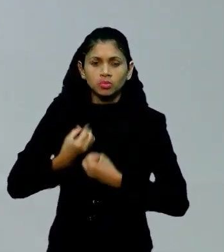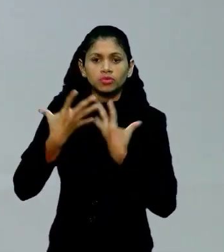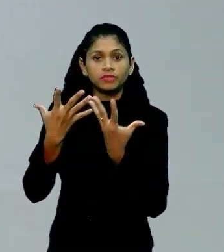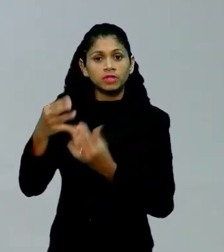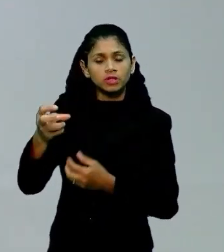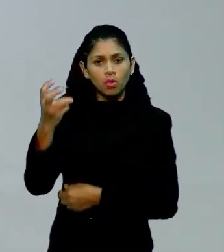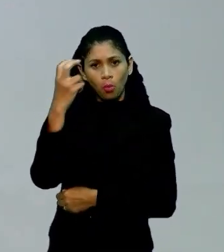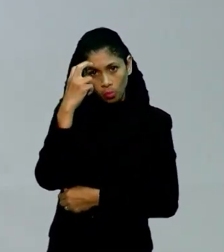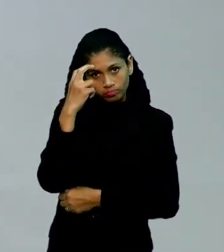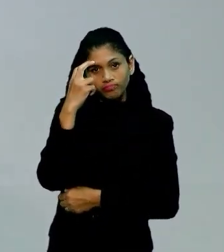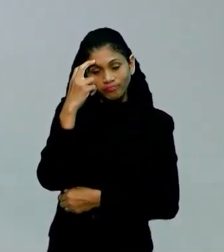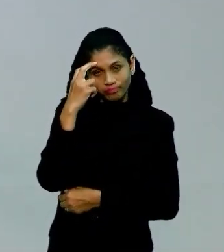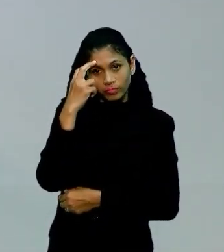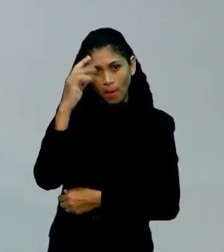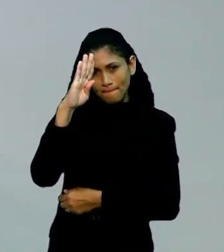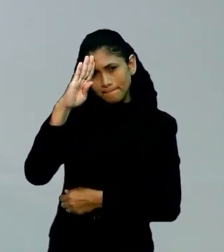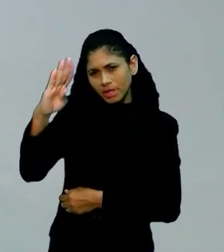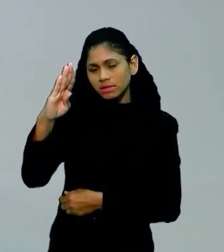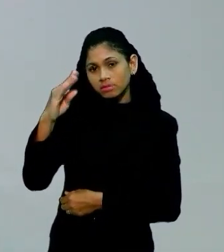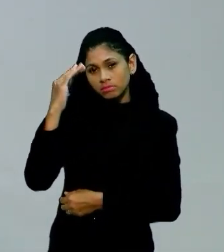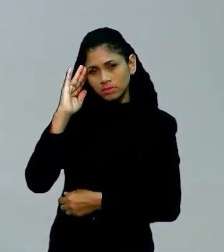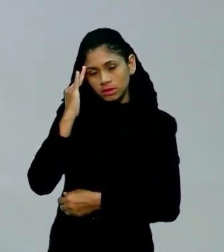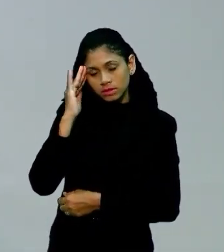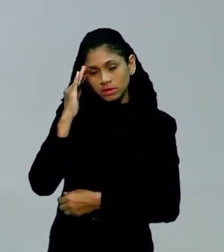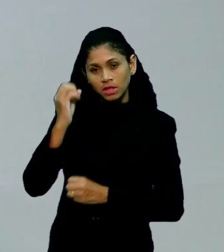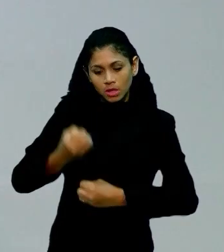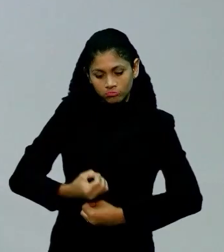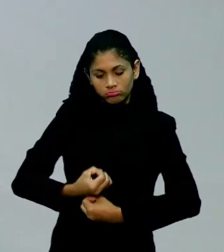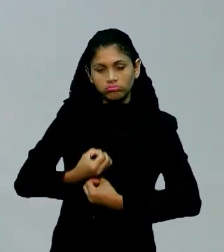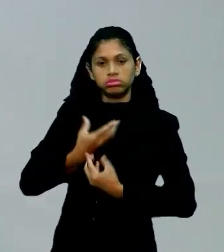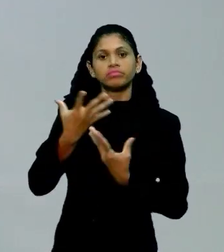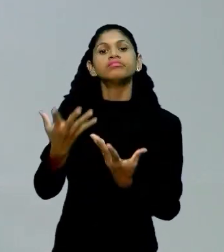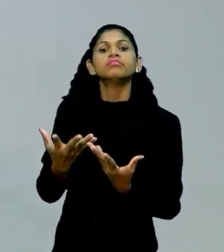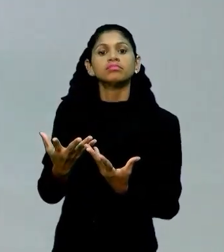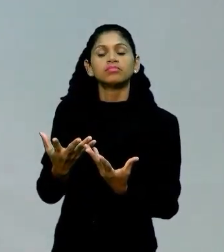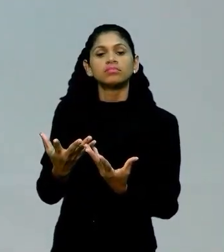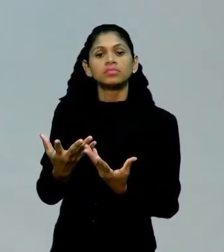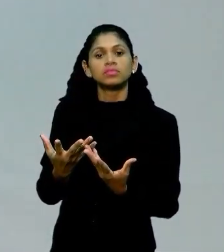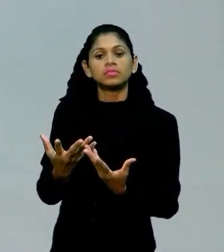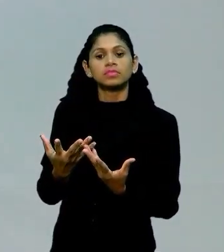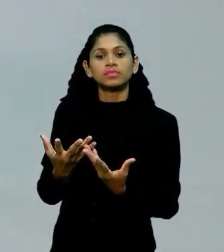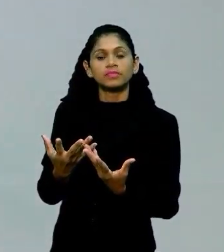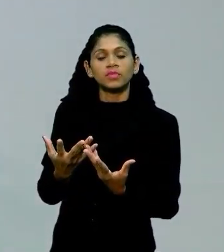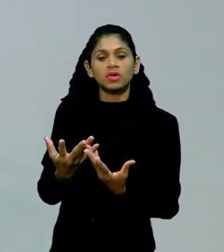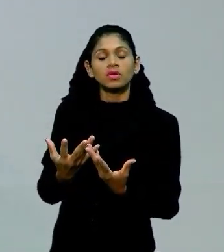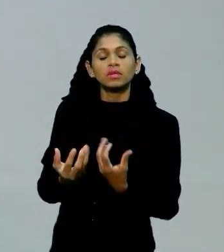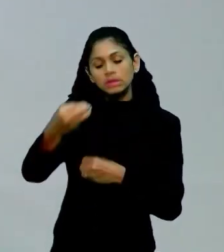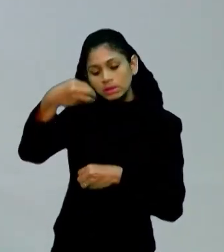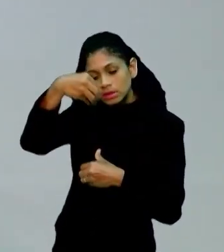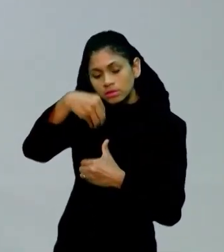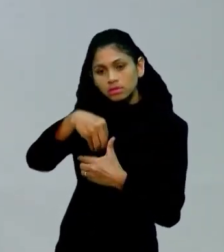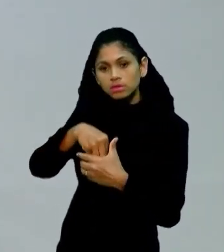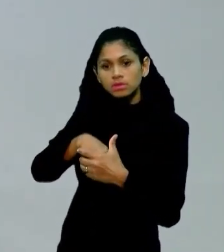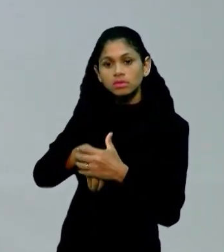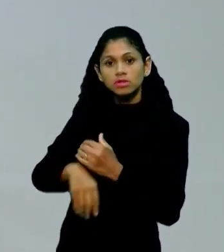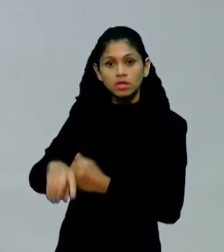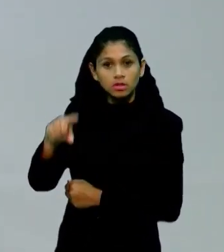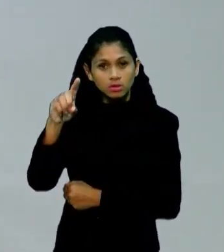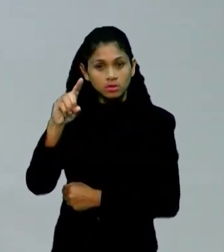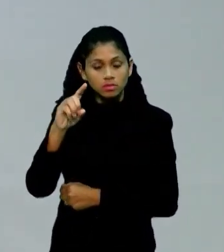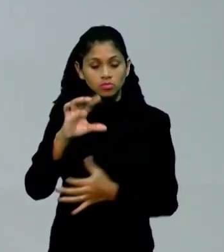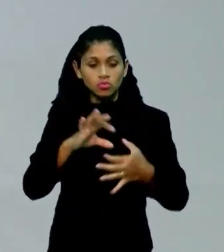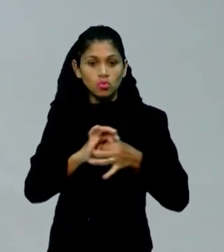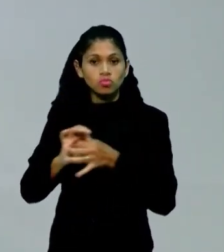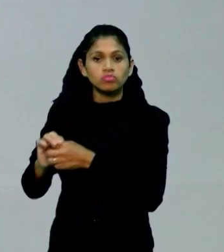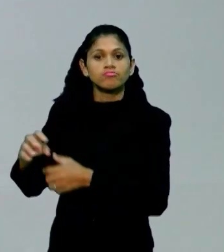isso é o nosso principal entender que essa manifestação ela vai est em brincada vai est inserida no nosso contexto